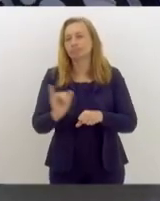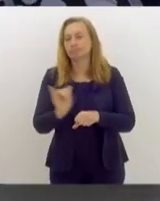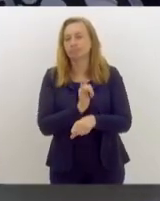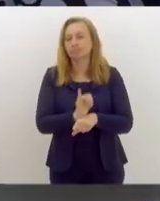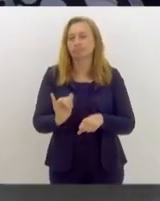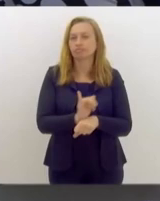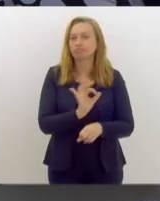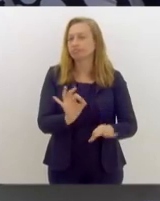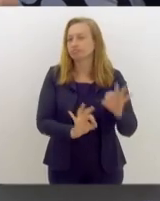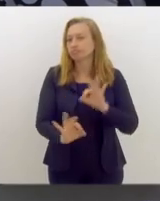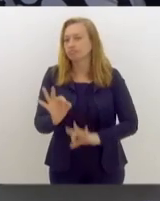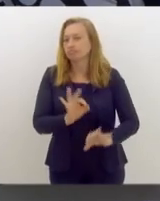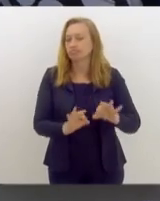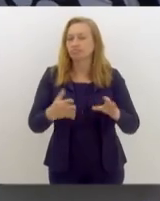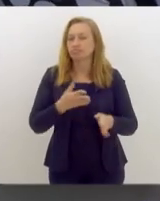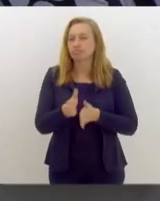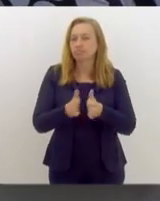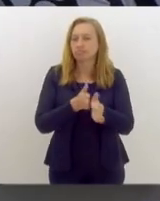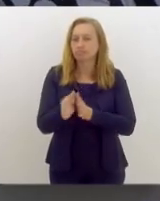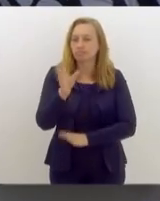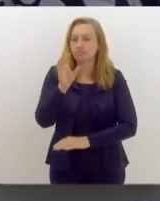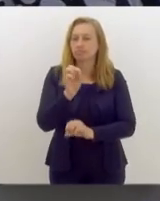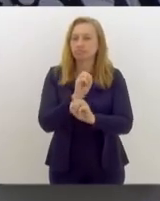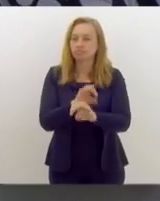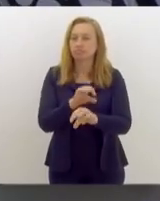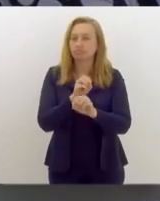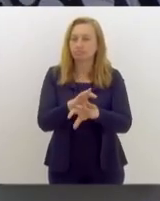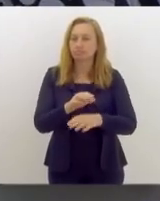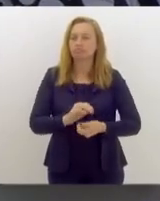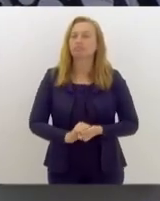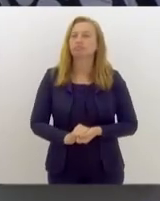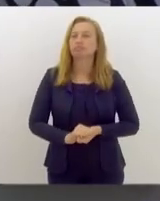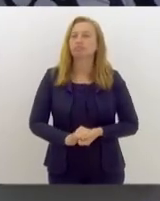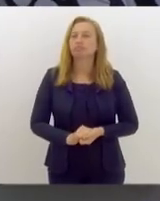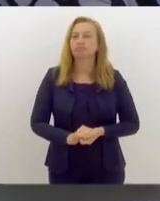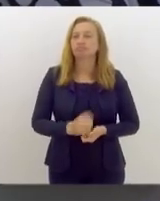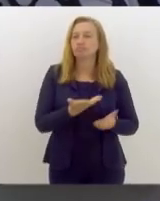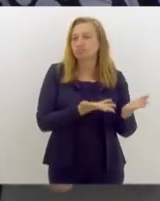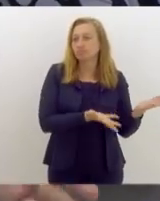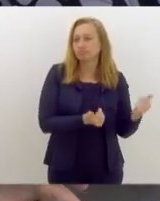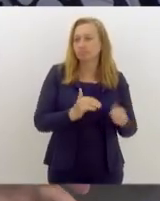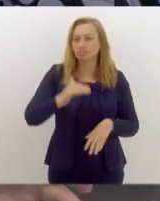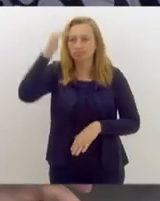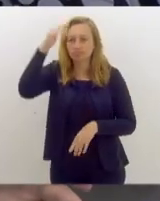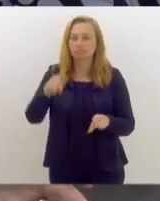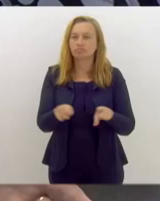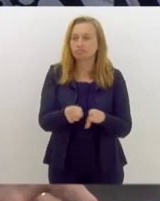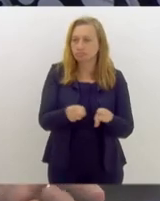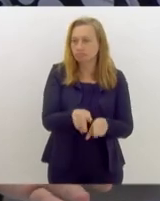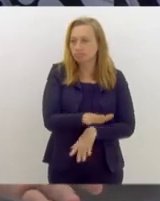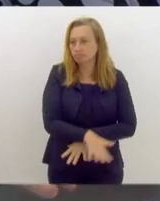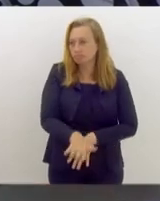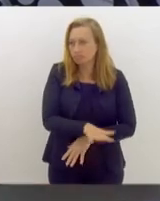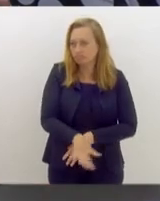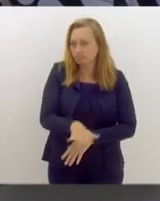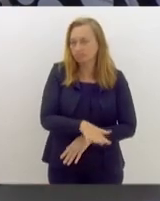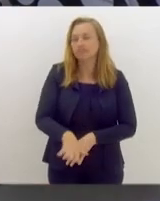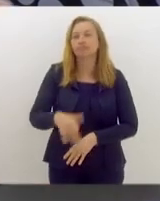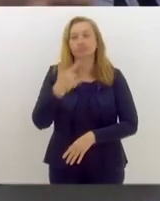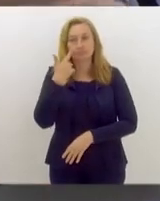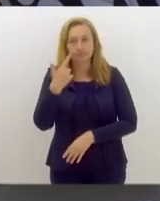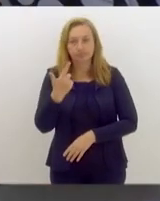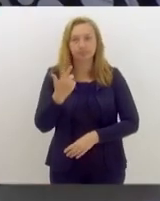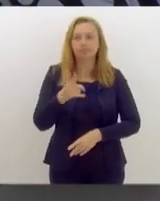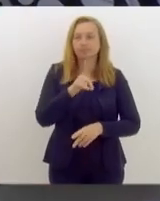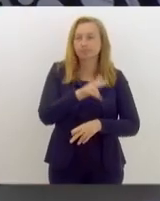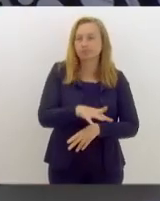como garantir o acesso à educação para a nossa população, tanto os jovens e adultos, quanto para as nossas crianças. A gente vê nos